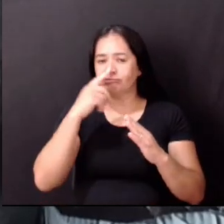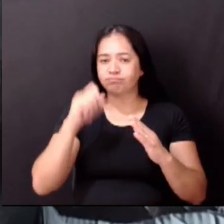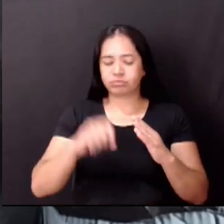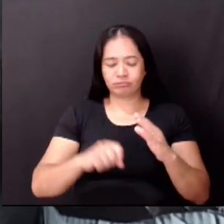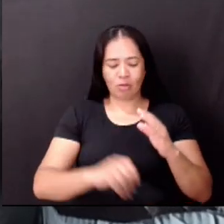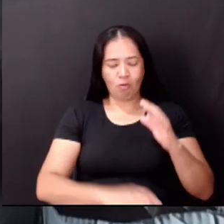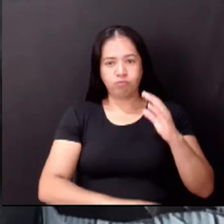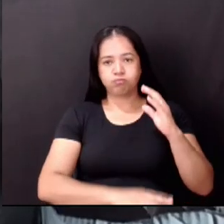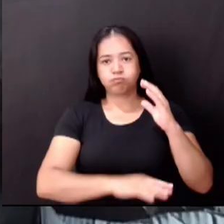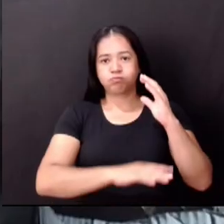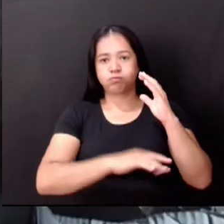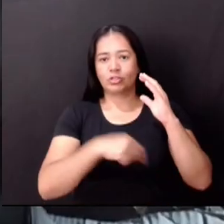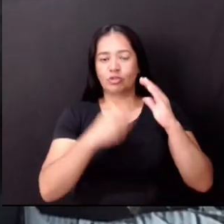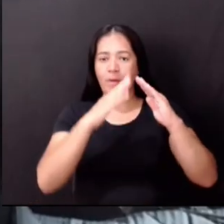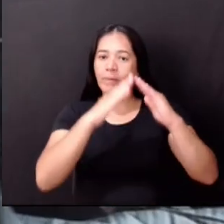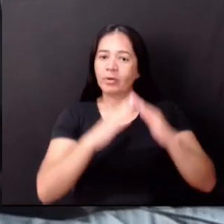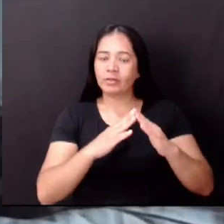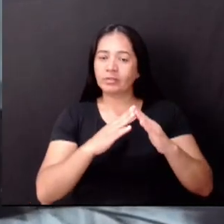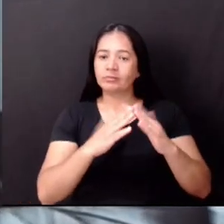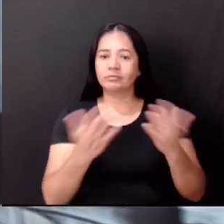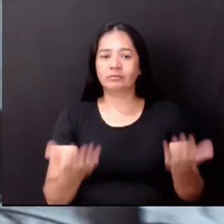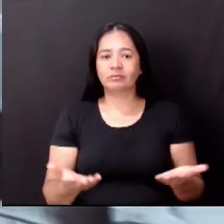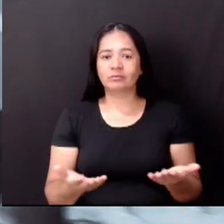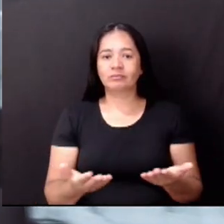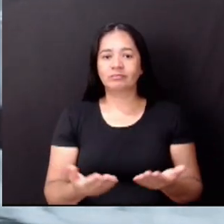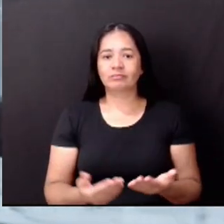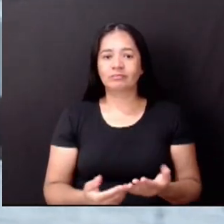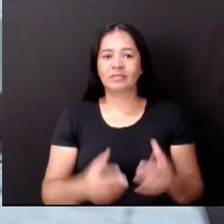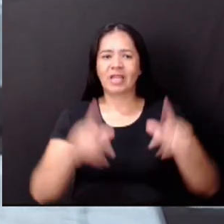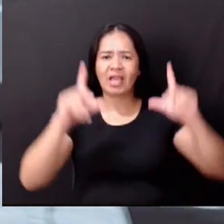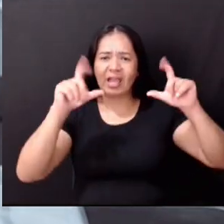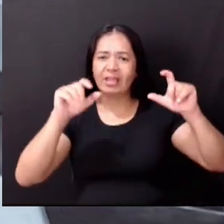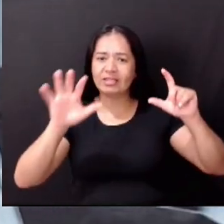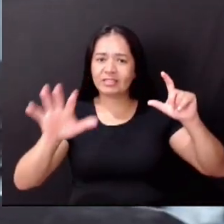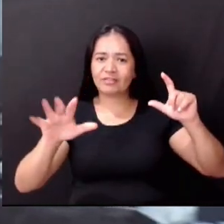muito importante. Denise, essa foto, inclusive, tem no livro, né?